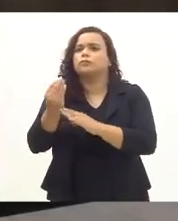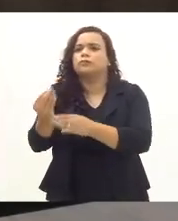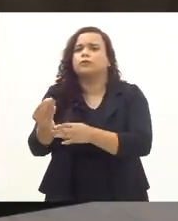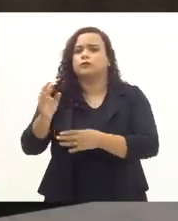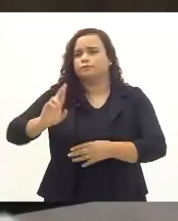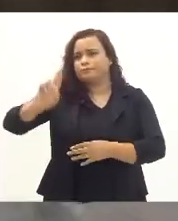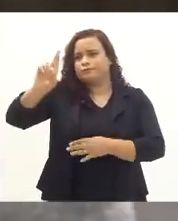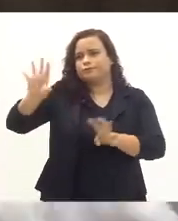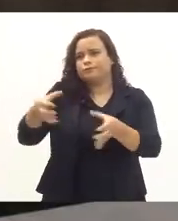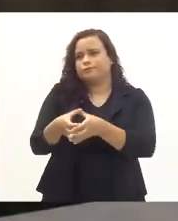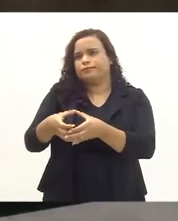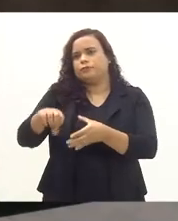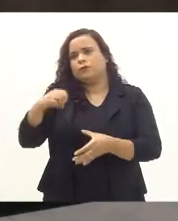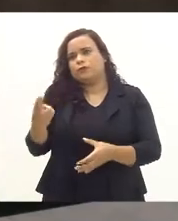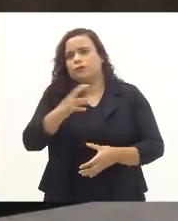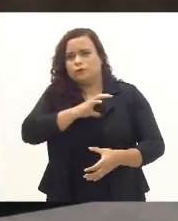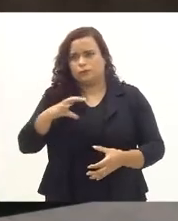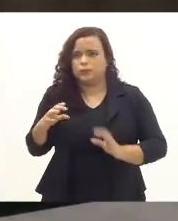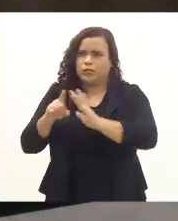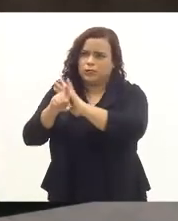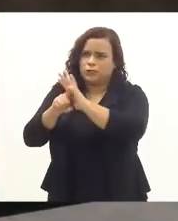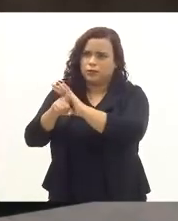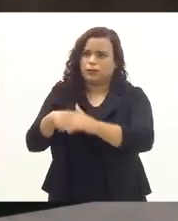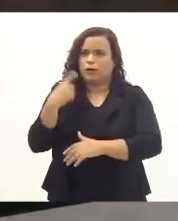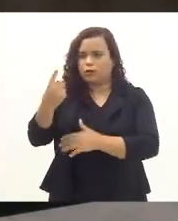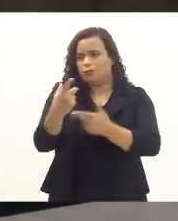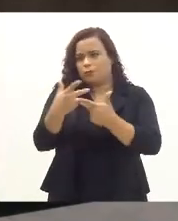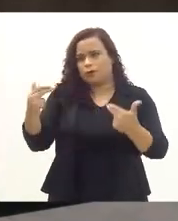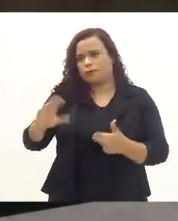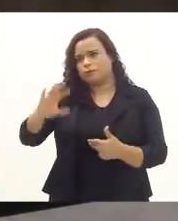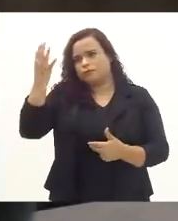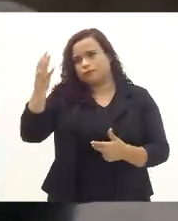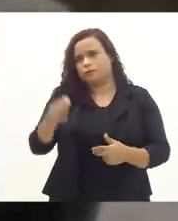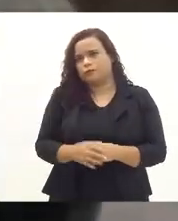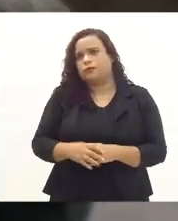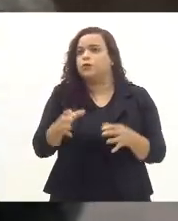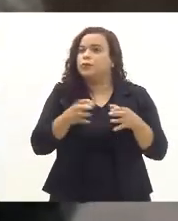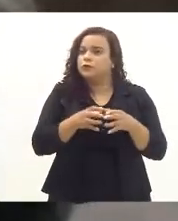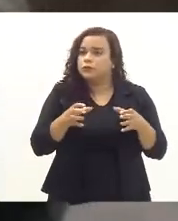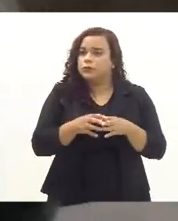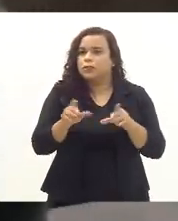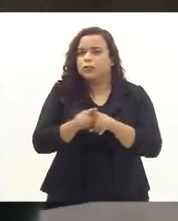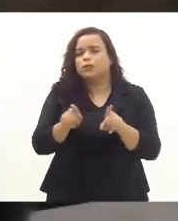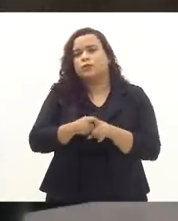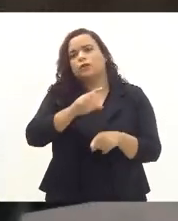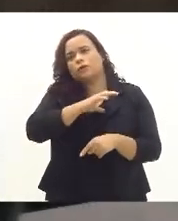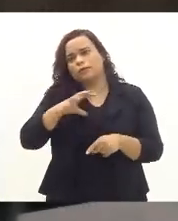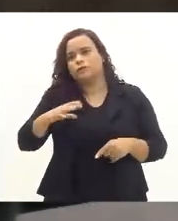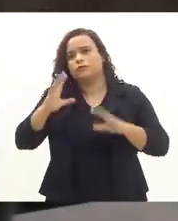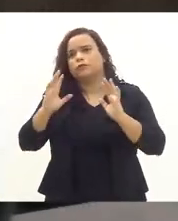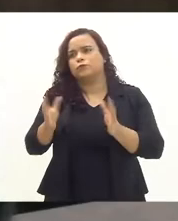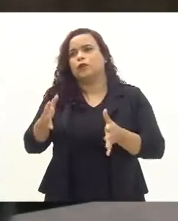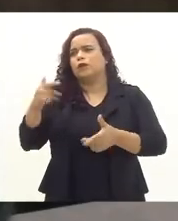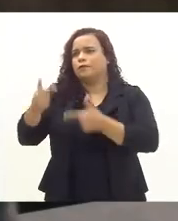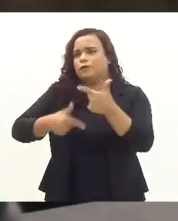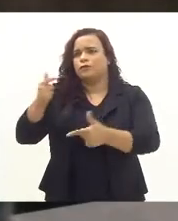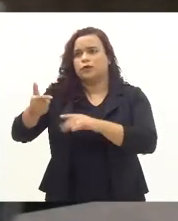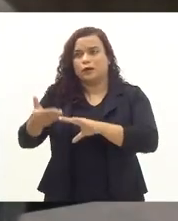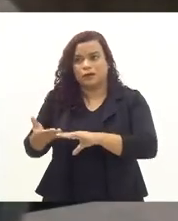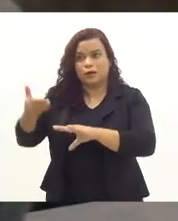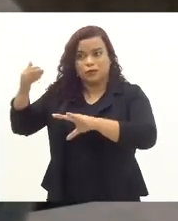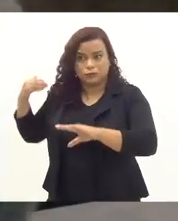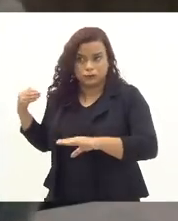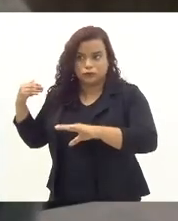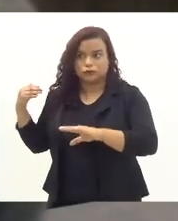nenhuma comissão para examinar um caso específico conselho comissões já funcionam pretérito a mente